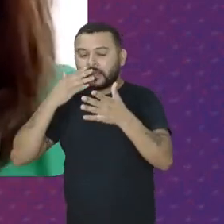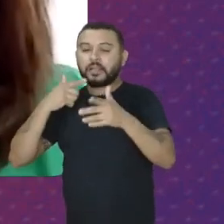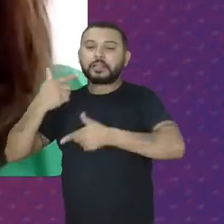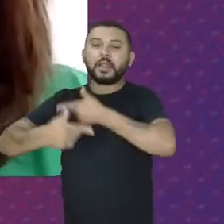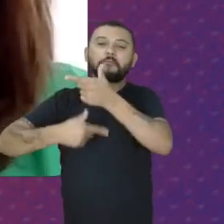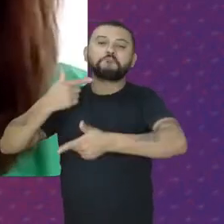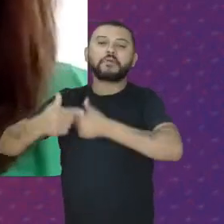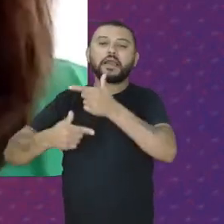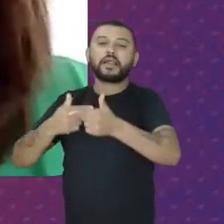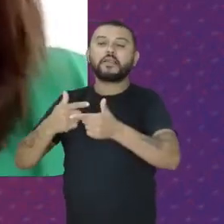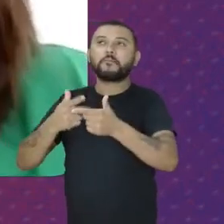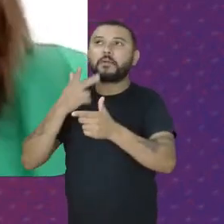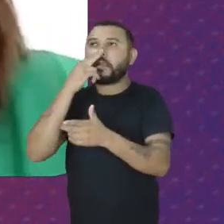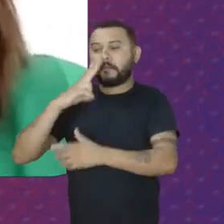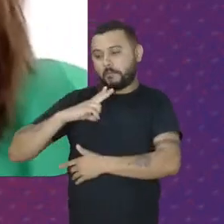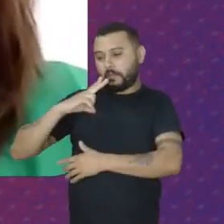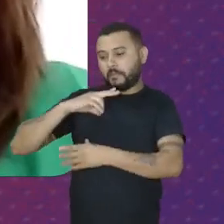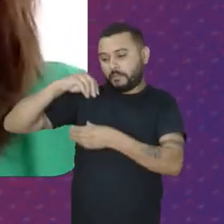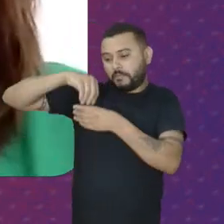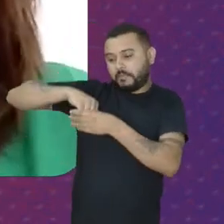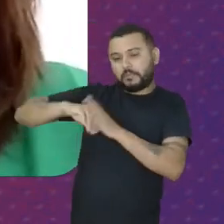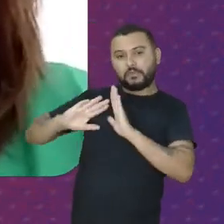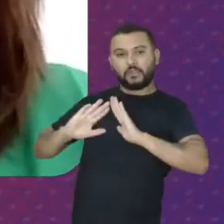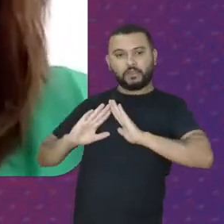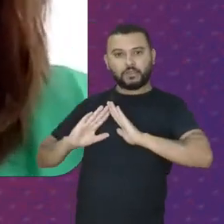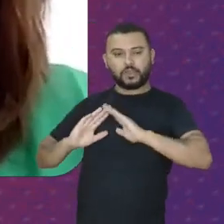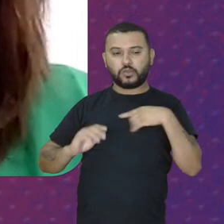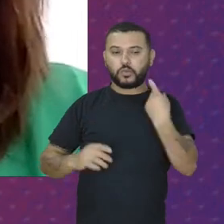tarefa do privado, né? A nós